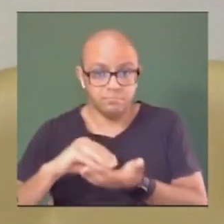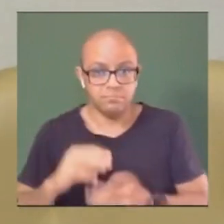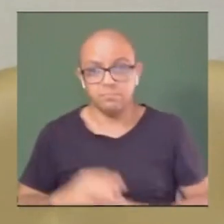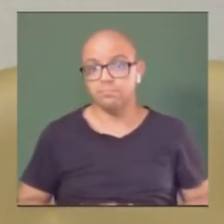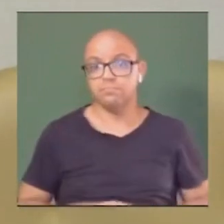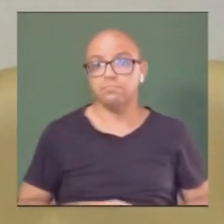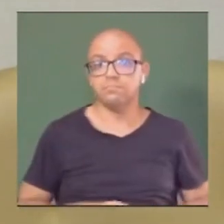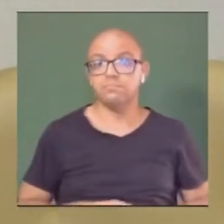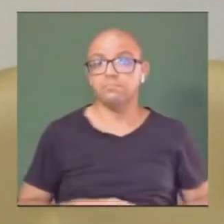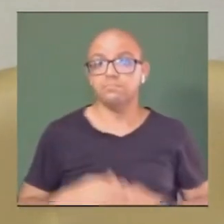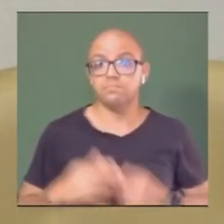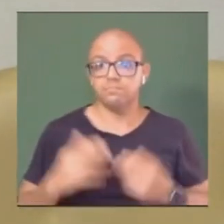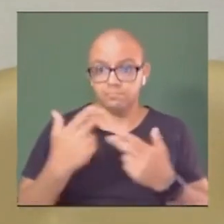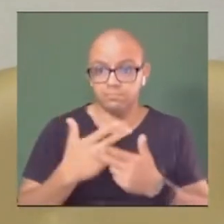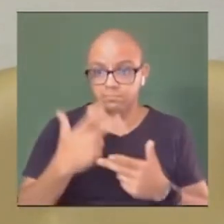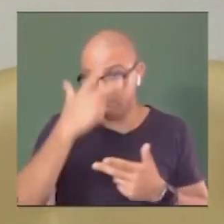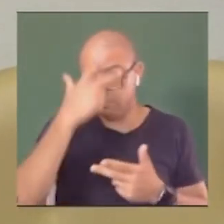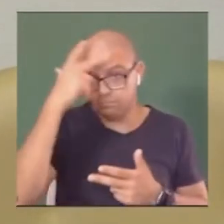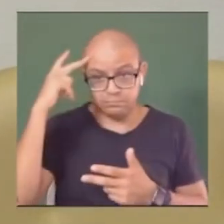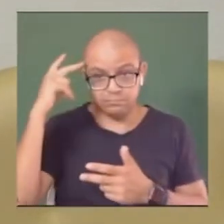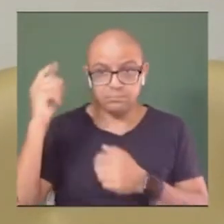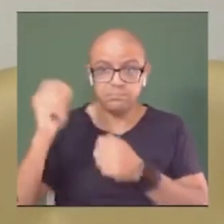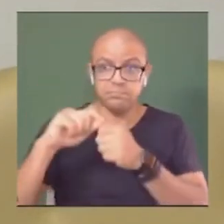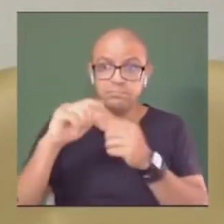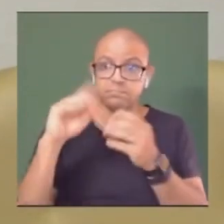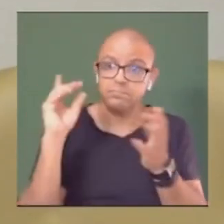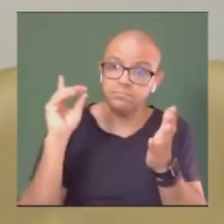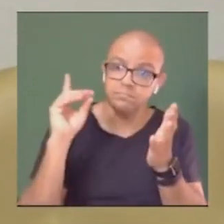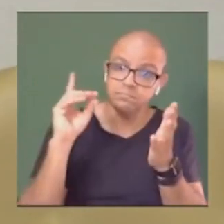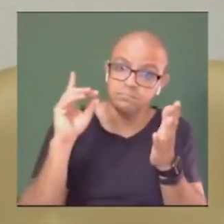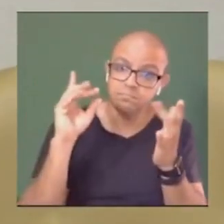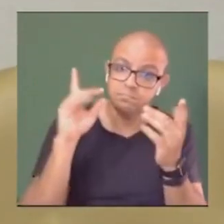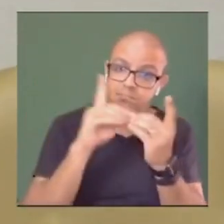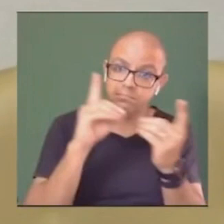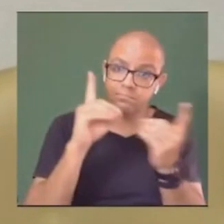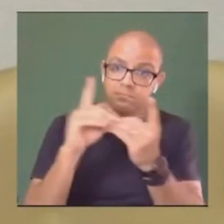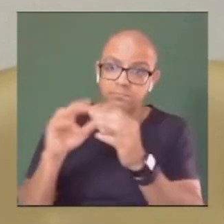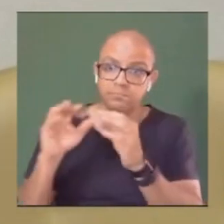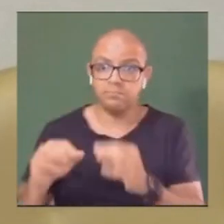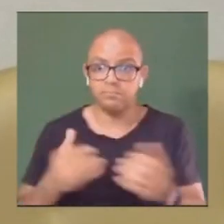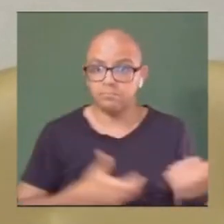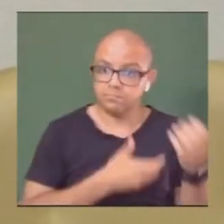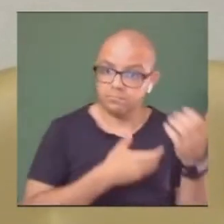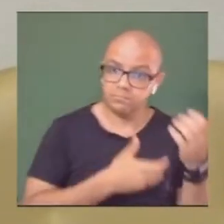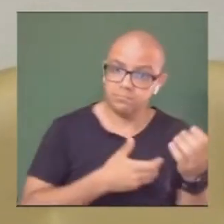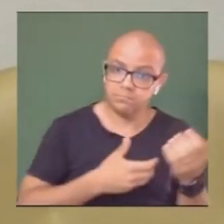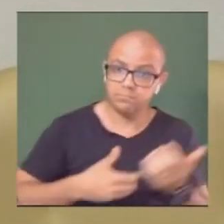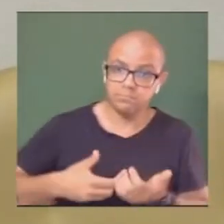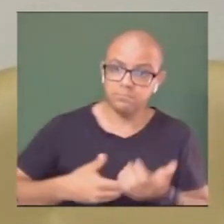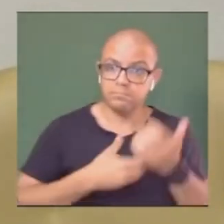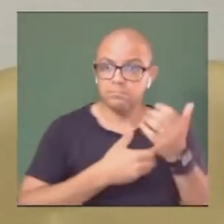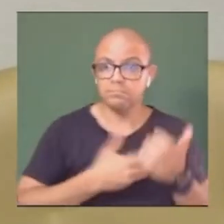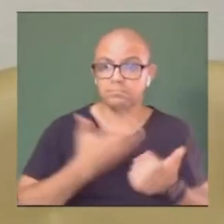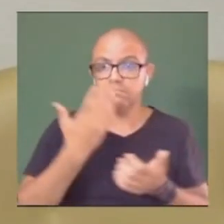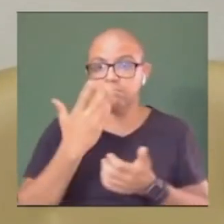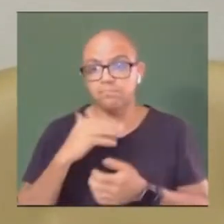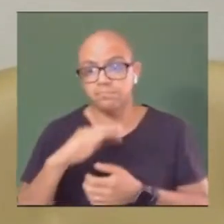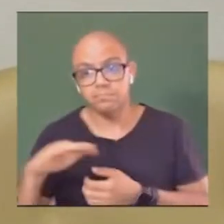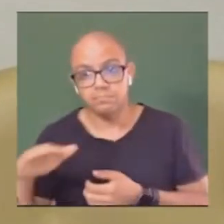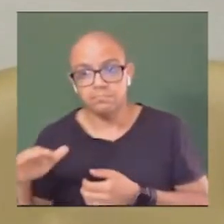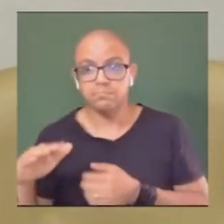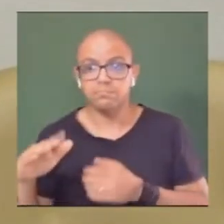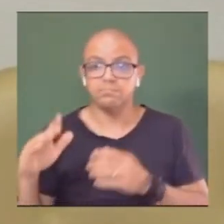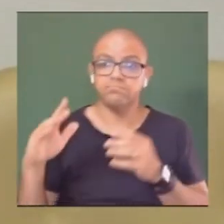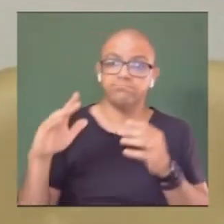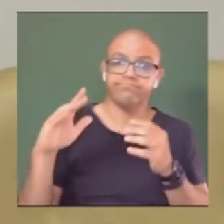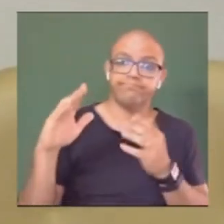humanos para fazer o atendimento adequado aos nossos bebês as nossas crianças os jovens adultos né então é